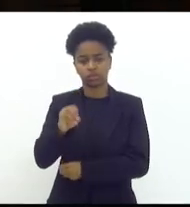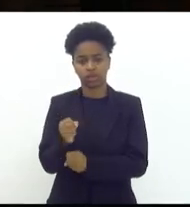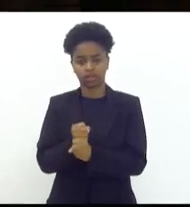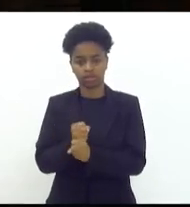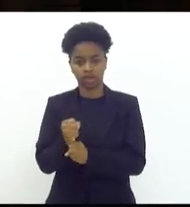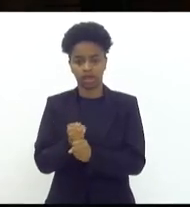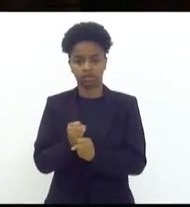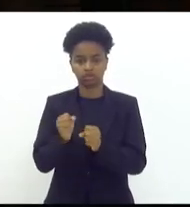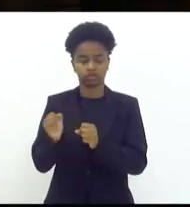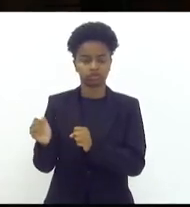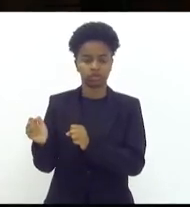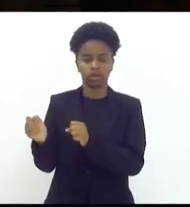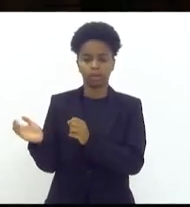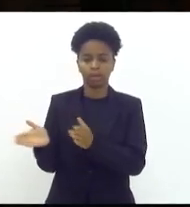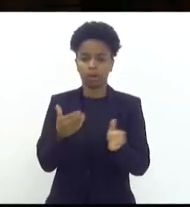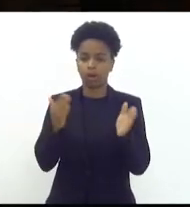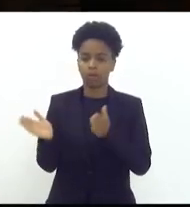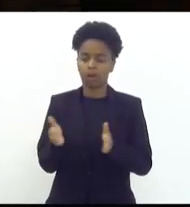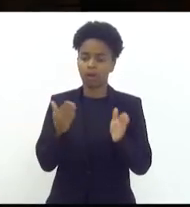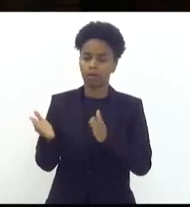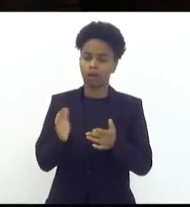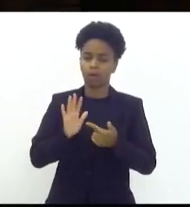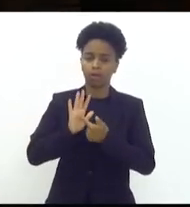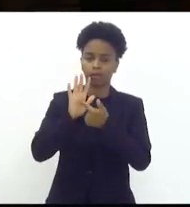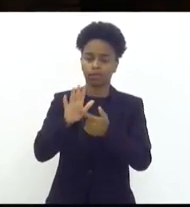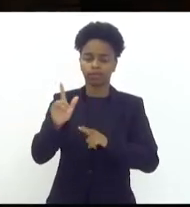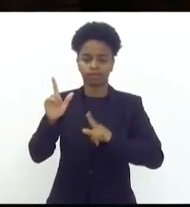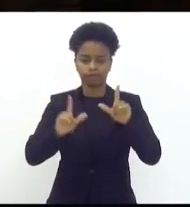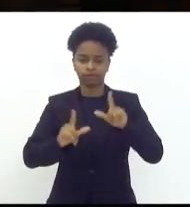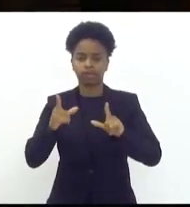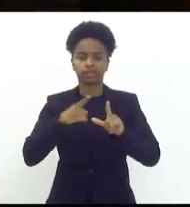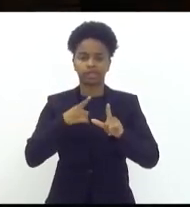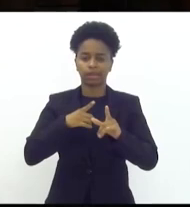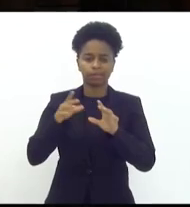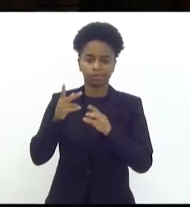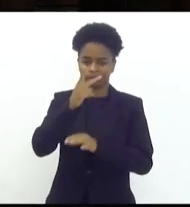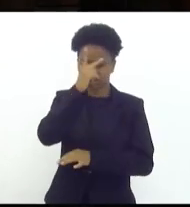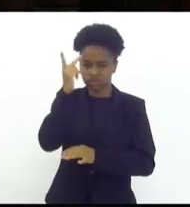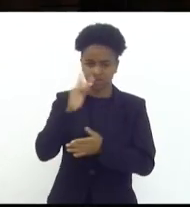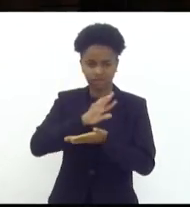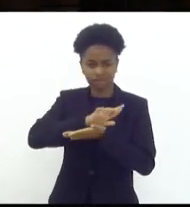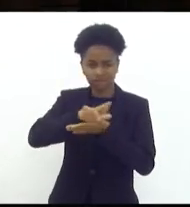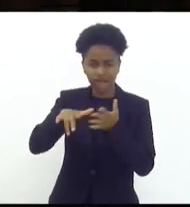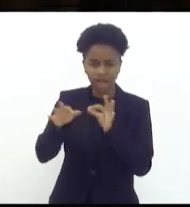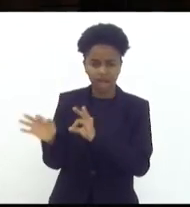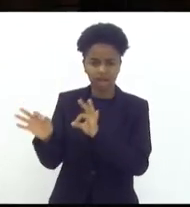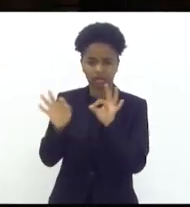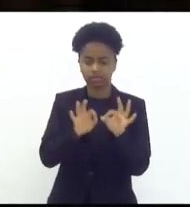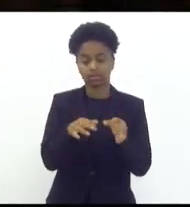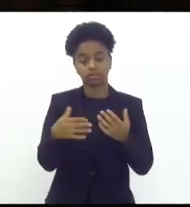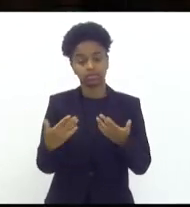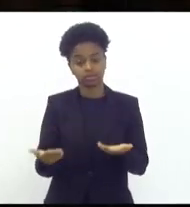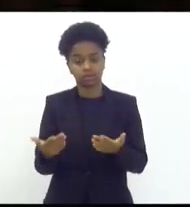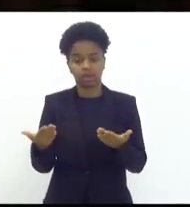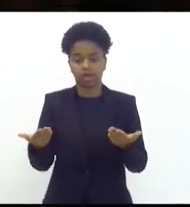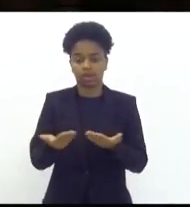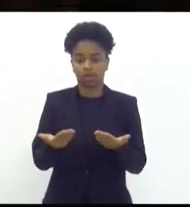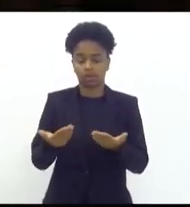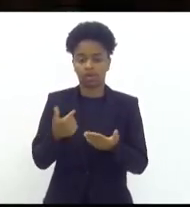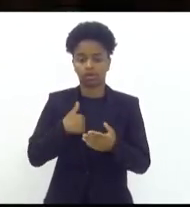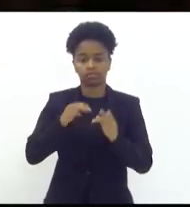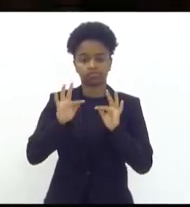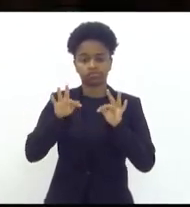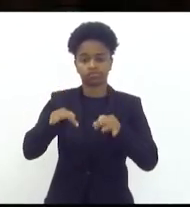ar 50 anos líder absoluto de audiência então neste momento eu